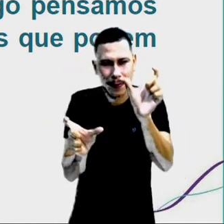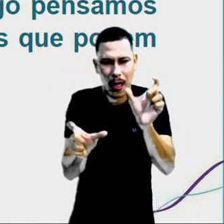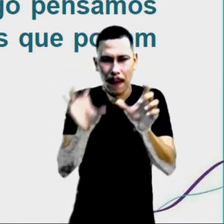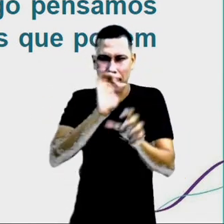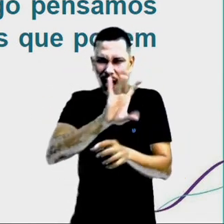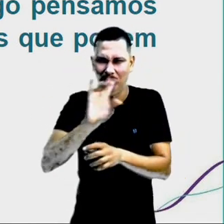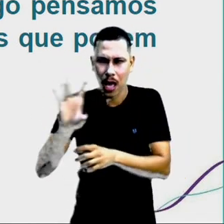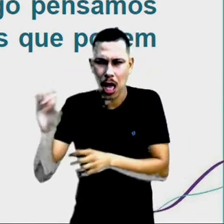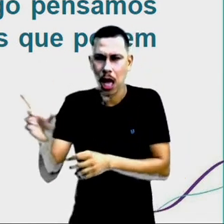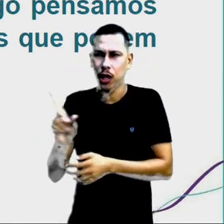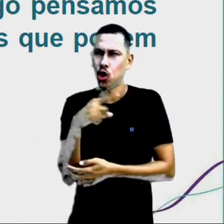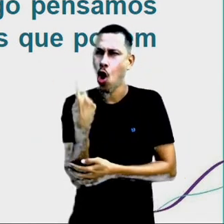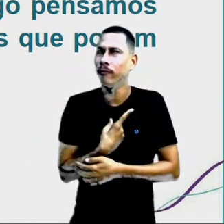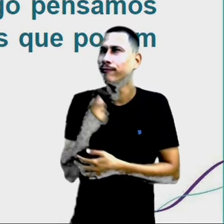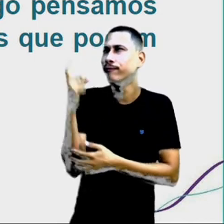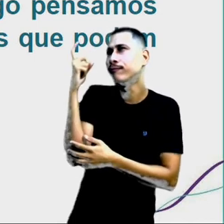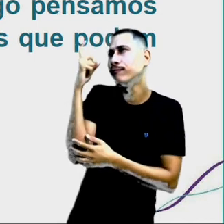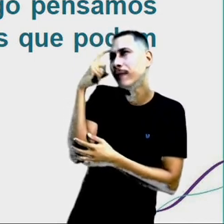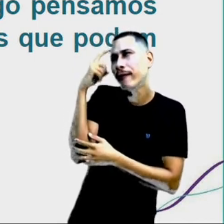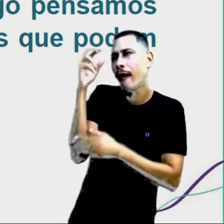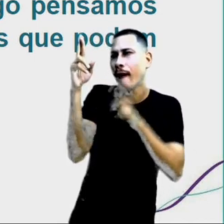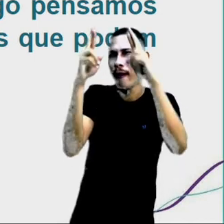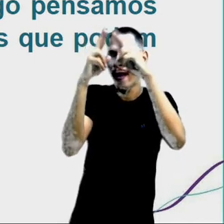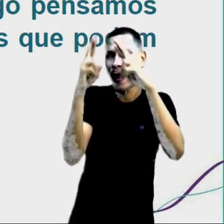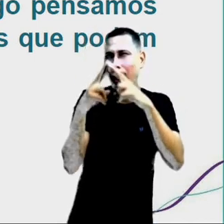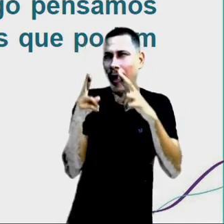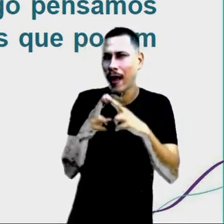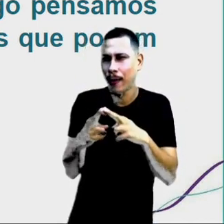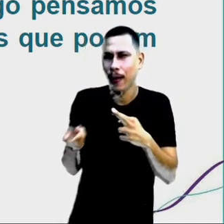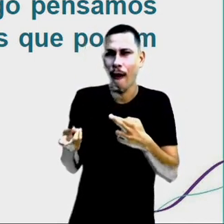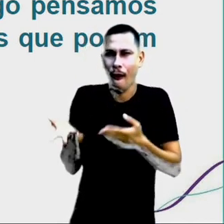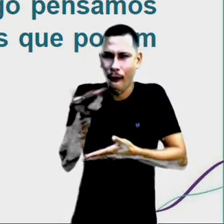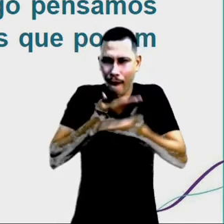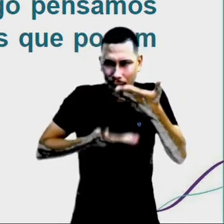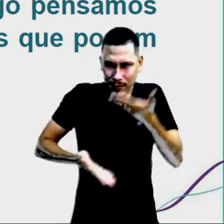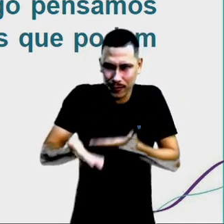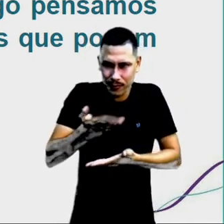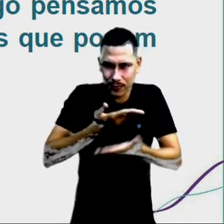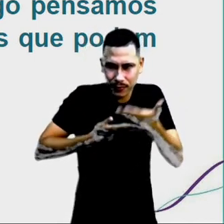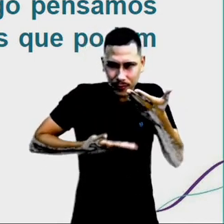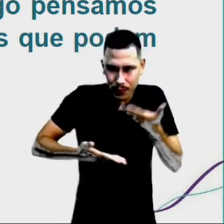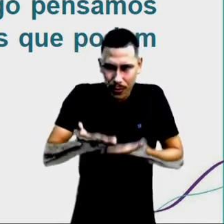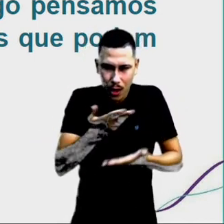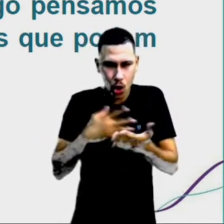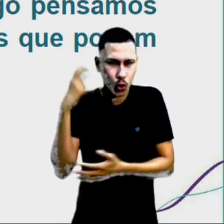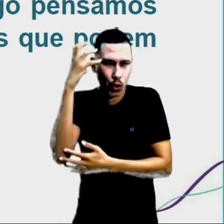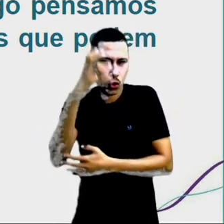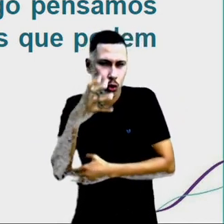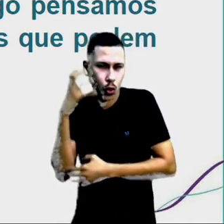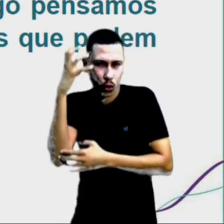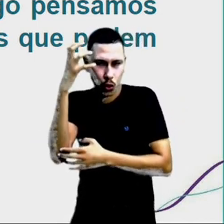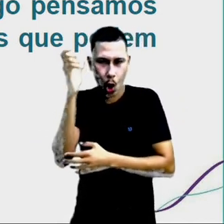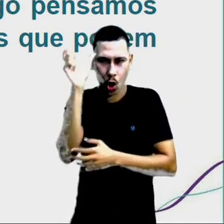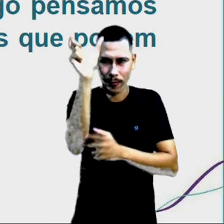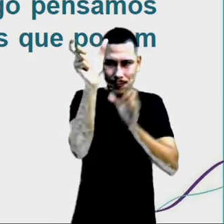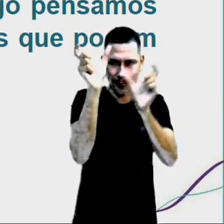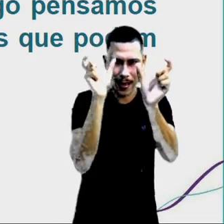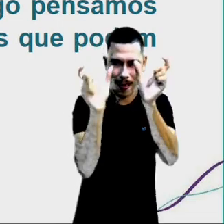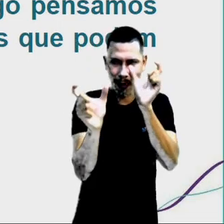que é rima, logo pensamos na associação entre os fonemas das palavras que podem